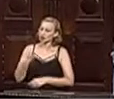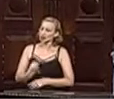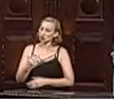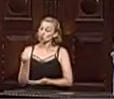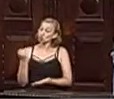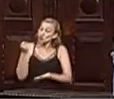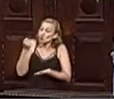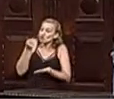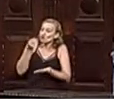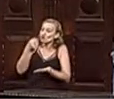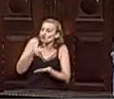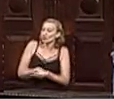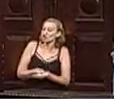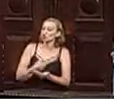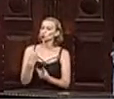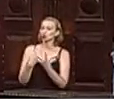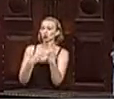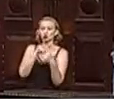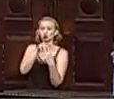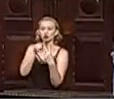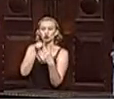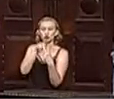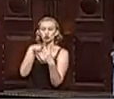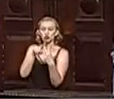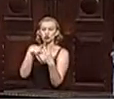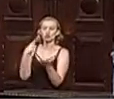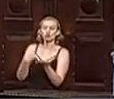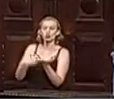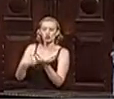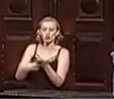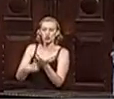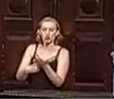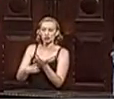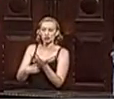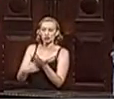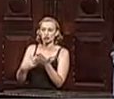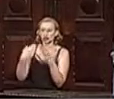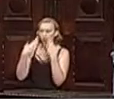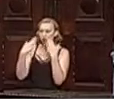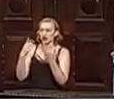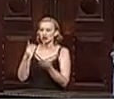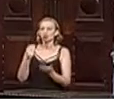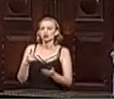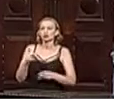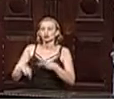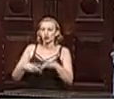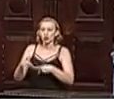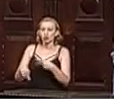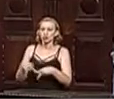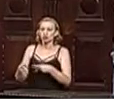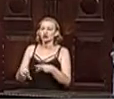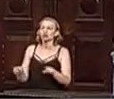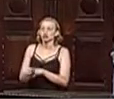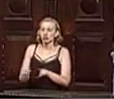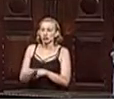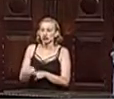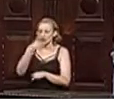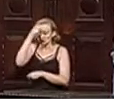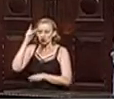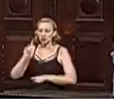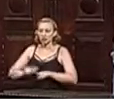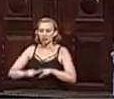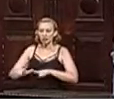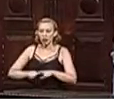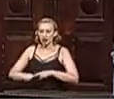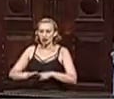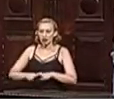cumprir com dois compromissos que ele assumiu diante da população fluminense. e também dos funcionários da Conlurb. Primeiro,